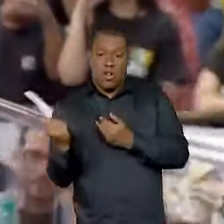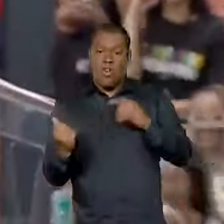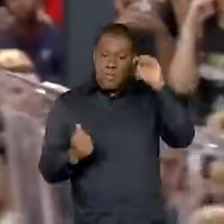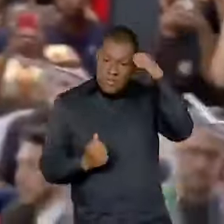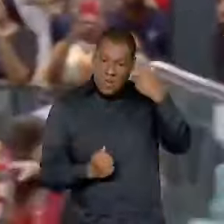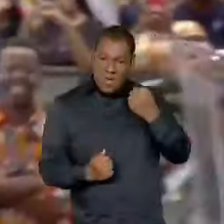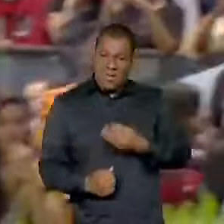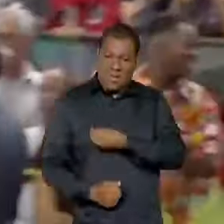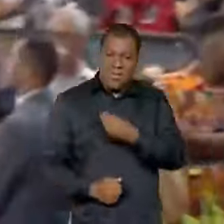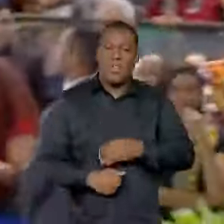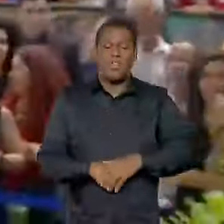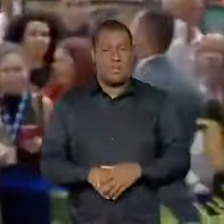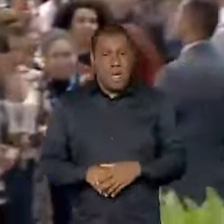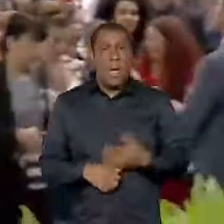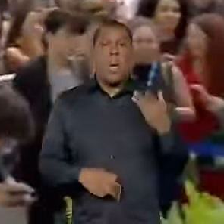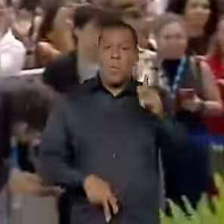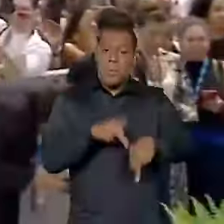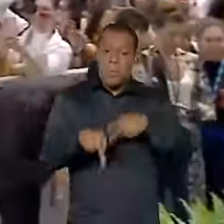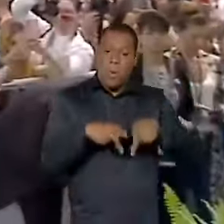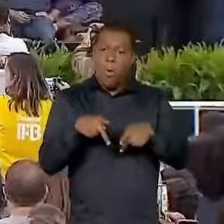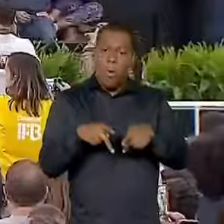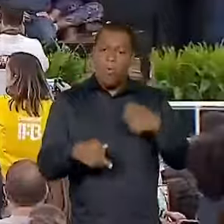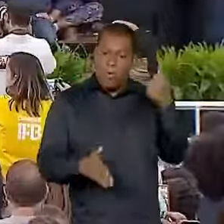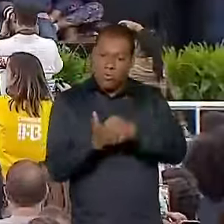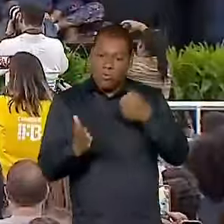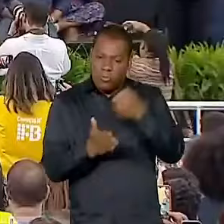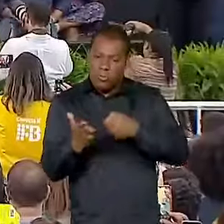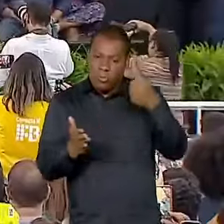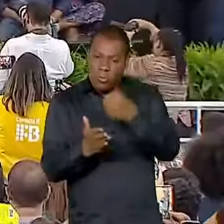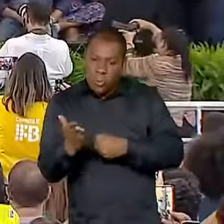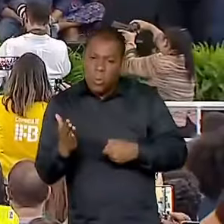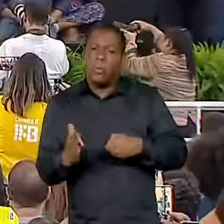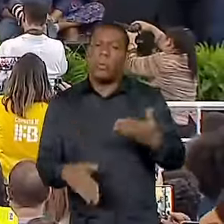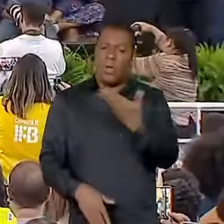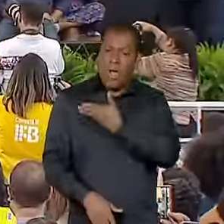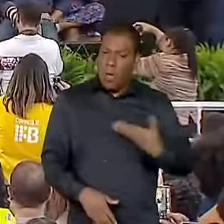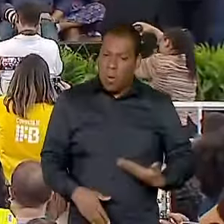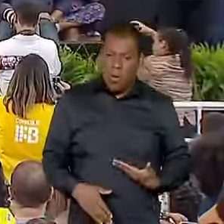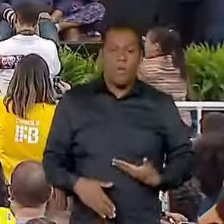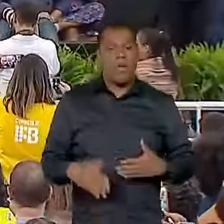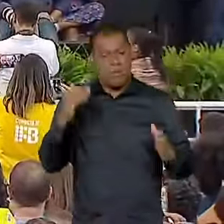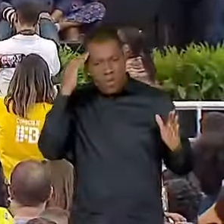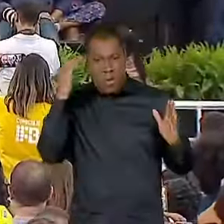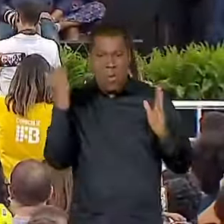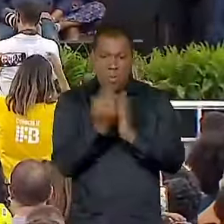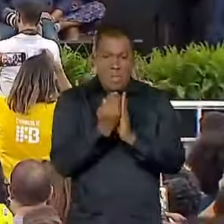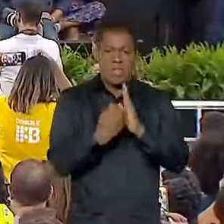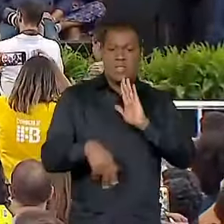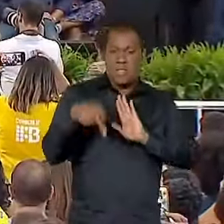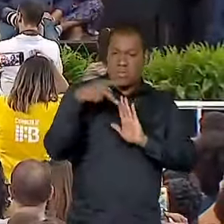brincar, para que o programa atenda os seus interesses. Senão, vira um programa